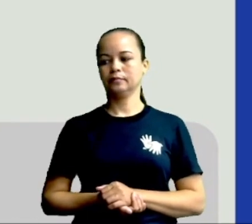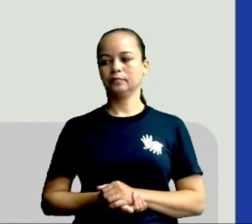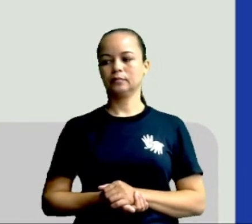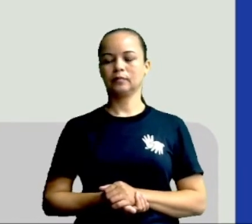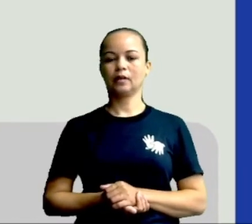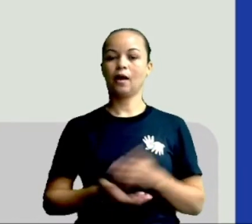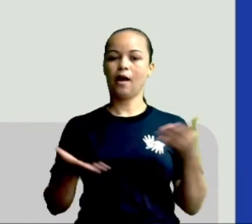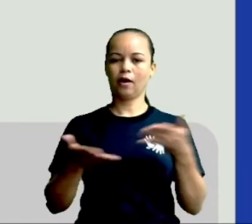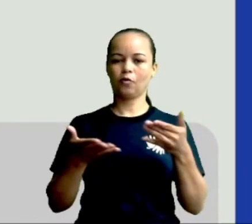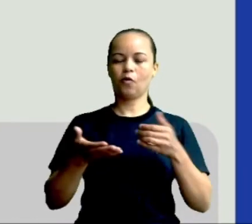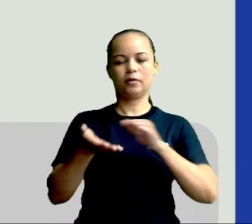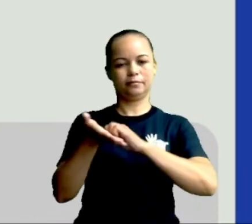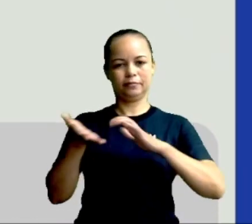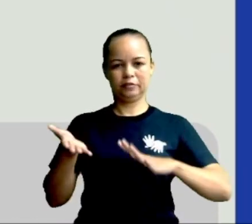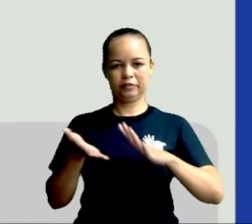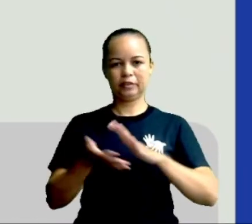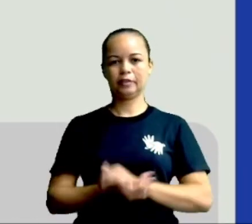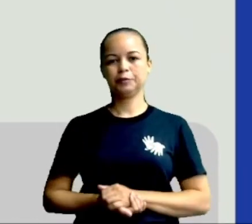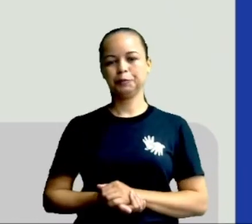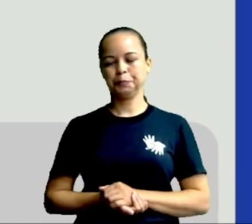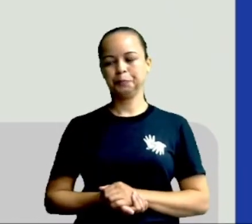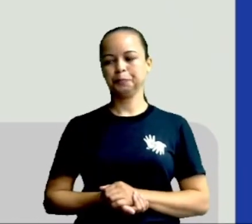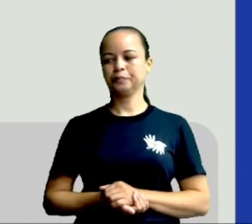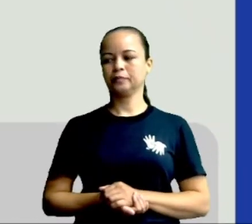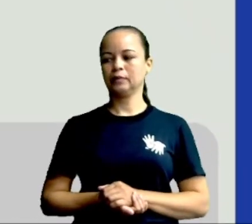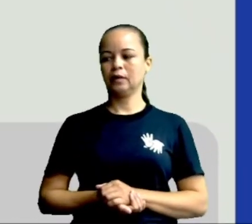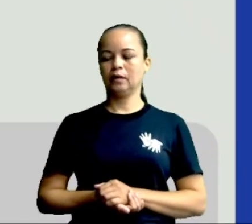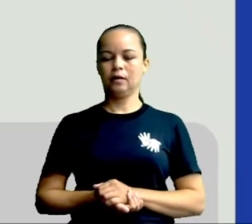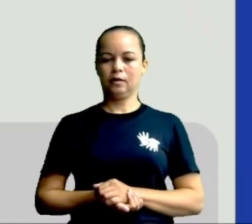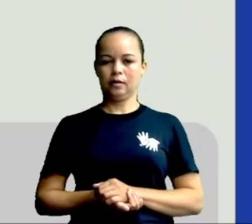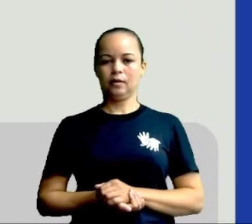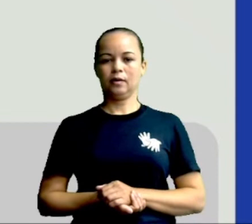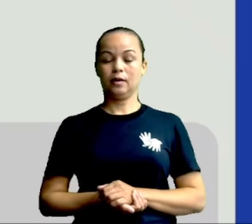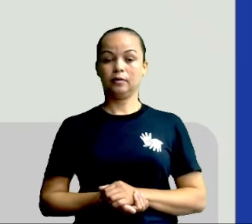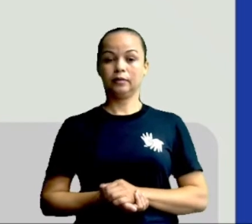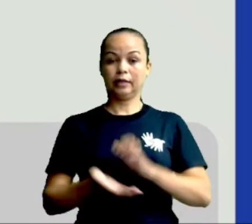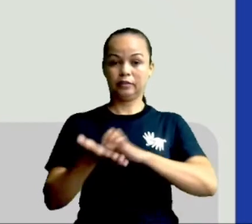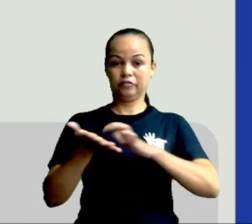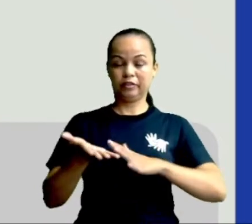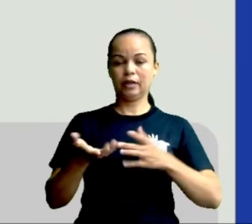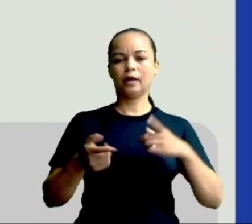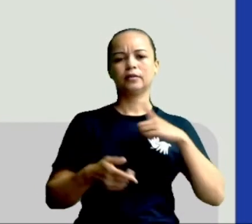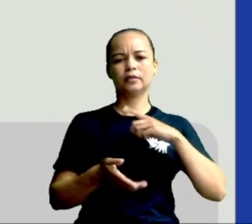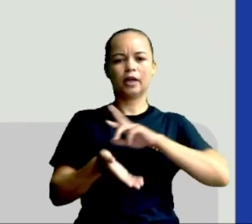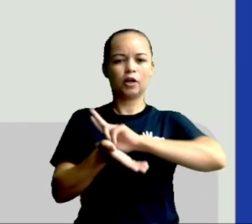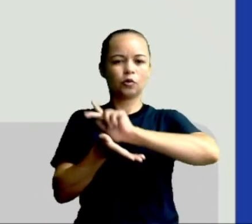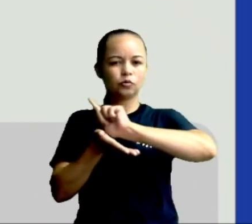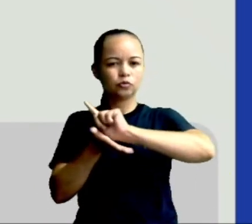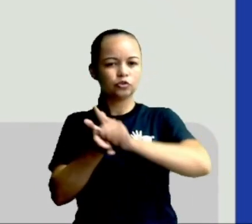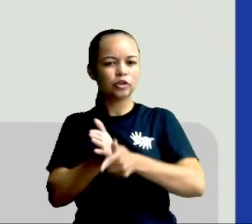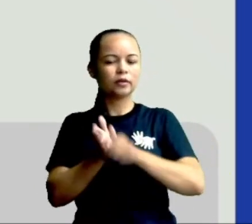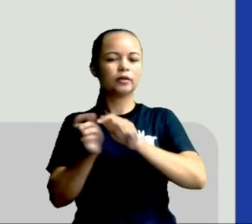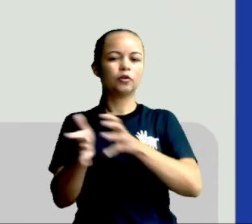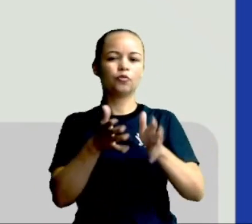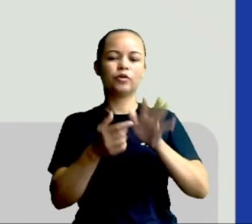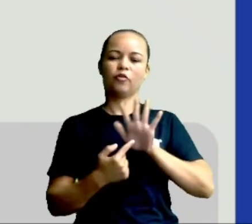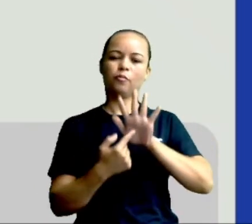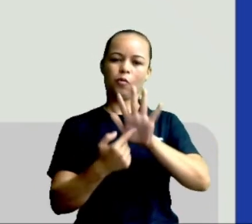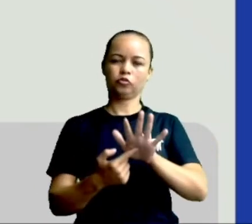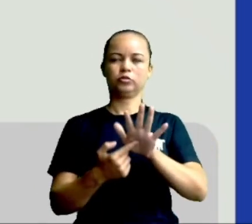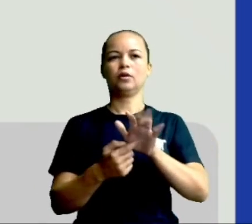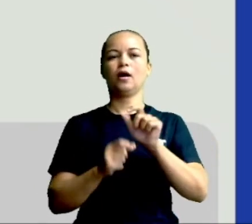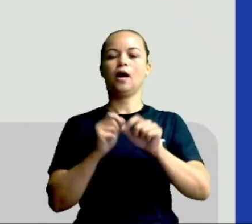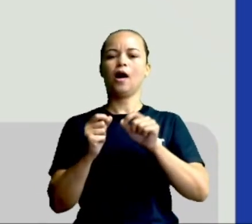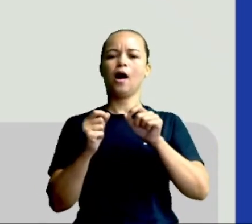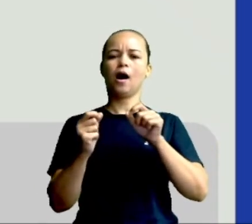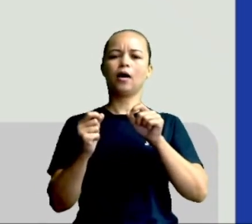Vamos para a nossa atividade de hoje? Na nossa atividade de hoje, eu trouxe alguns gêneros e nós vamos identificar qual é a